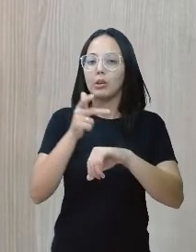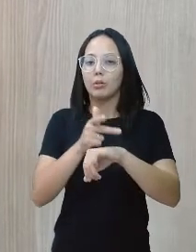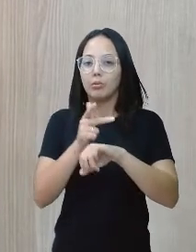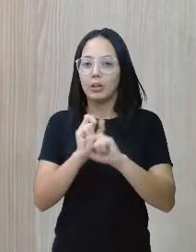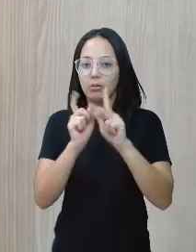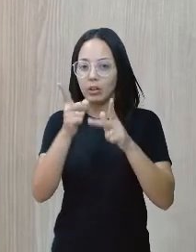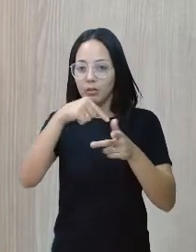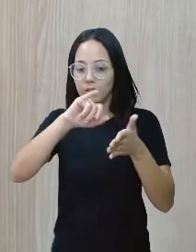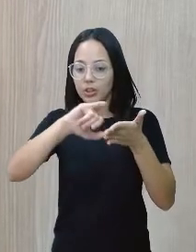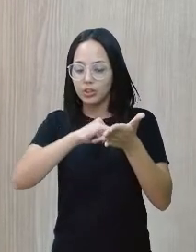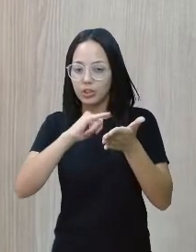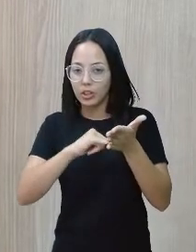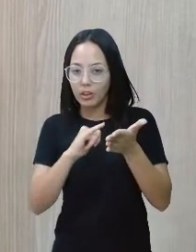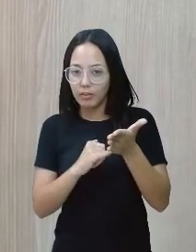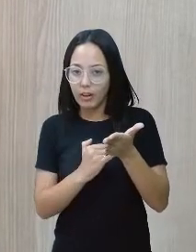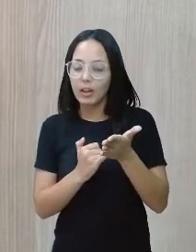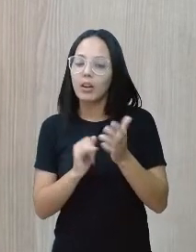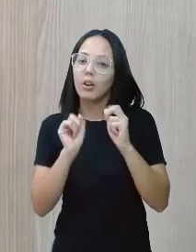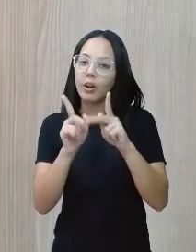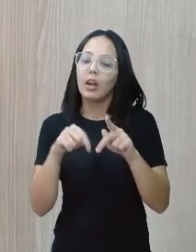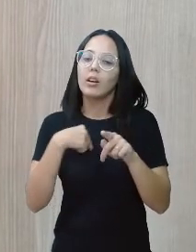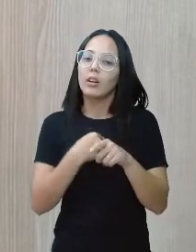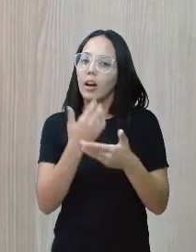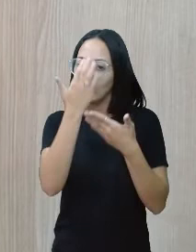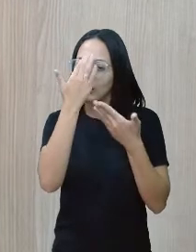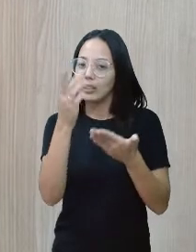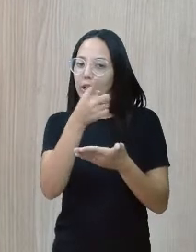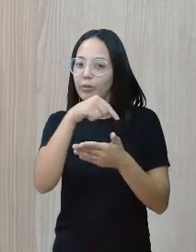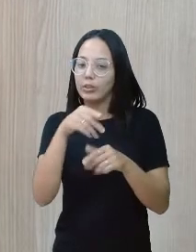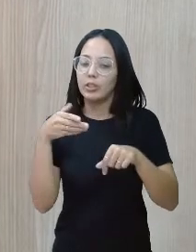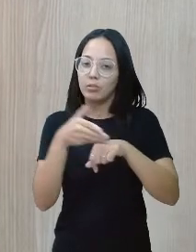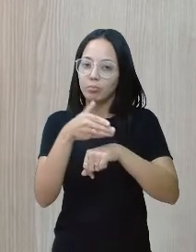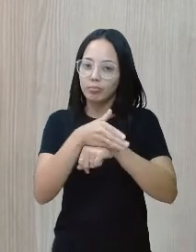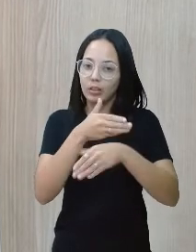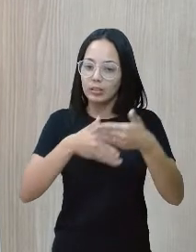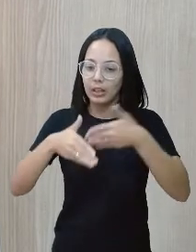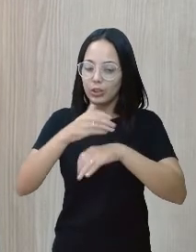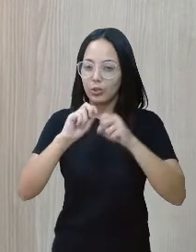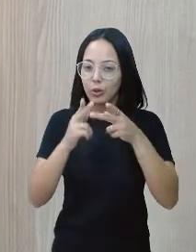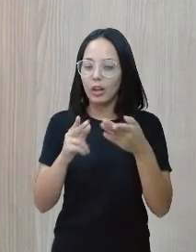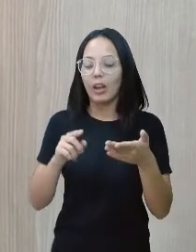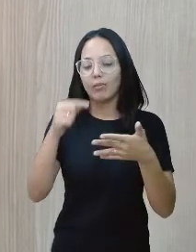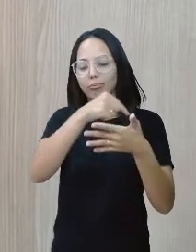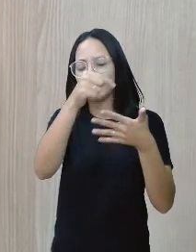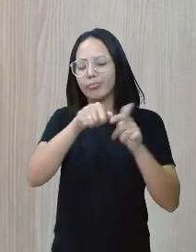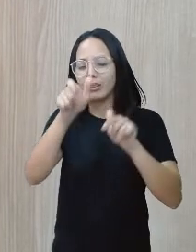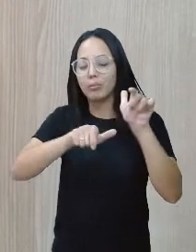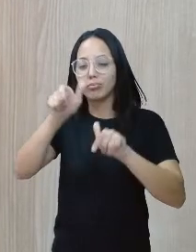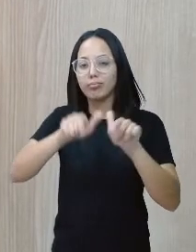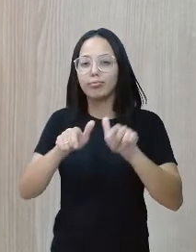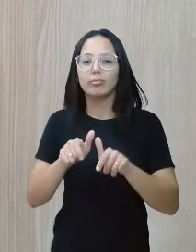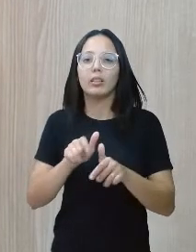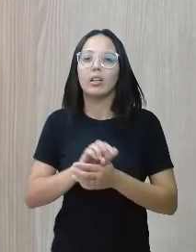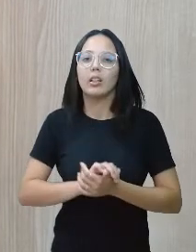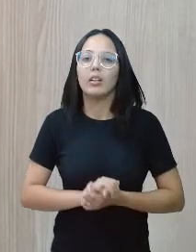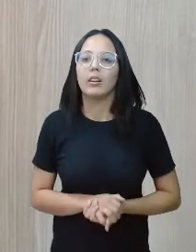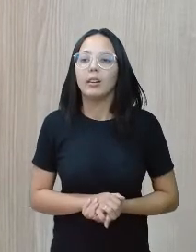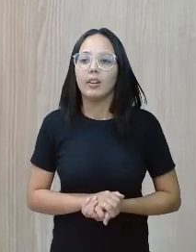se inscreverem. E aí eu queria agradecer a todos que interagiram aqui, Diógenes, Robert,